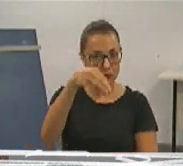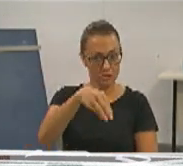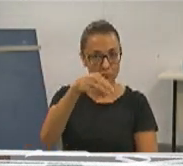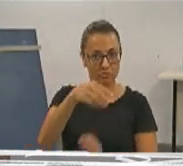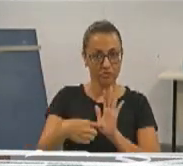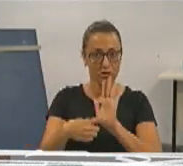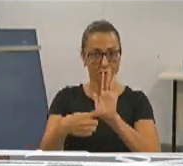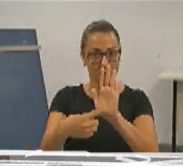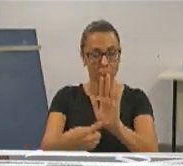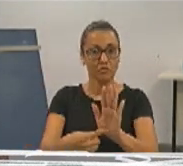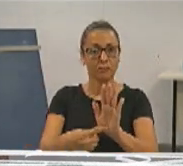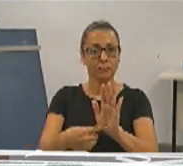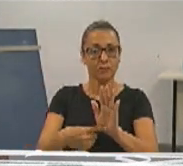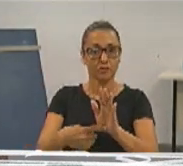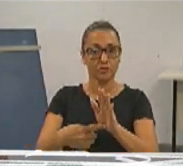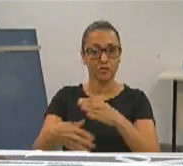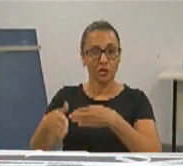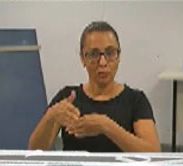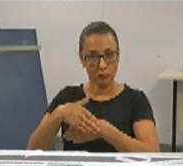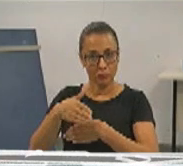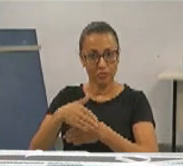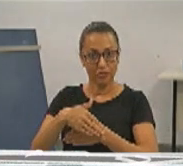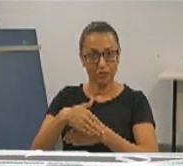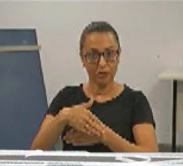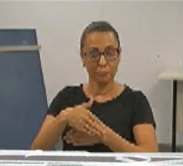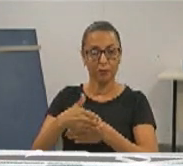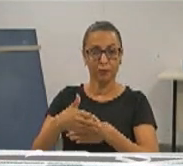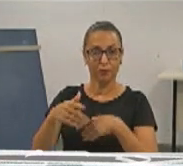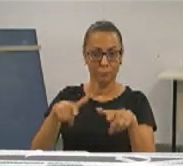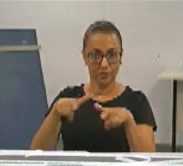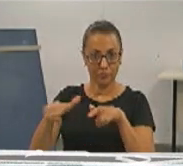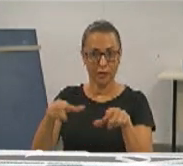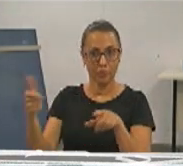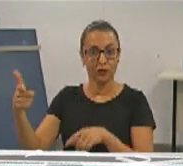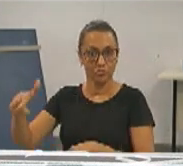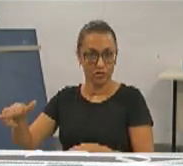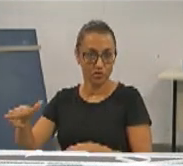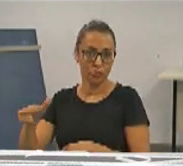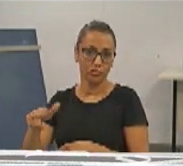de trabalho e demais considerações.